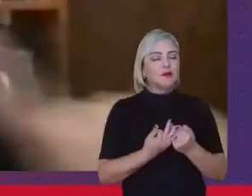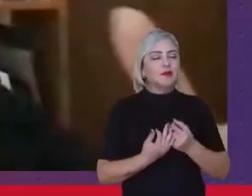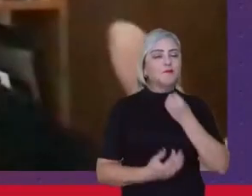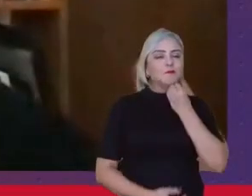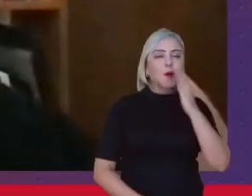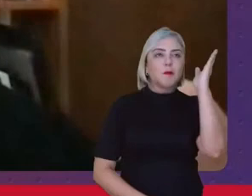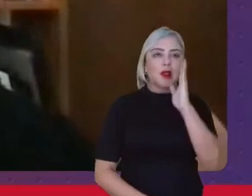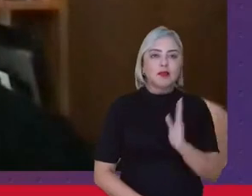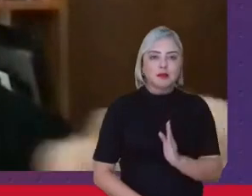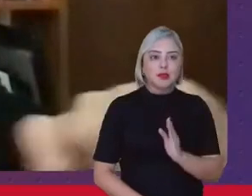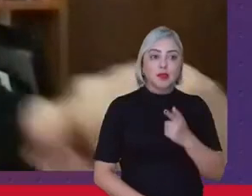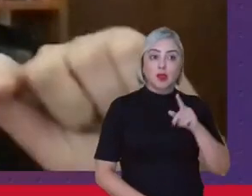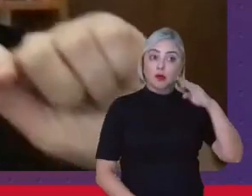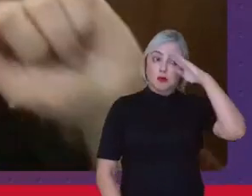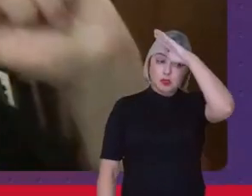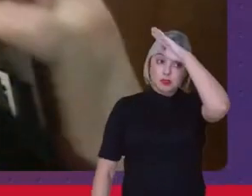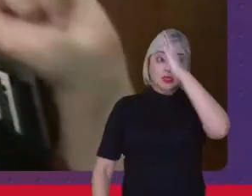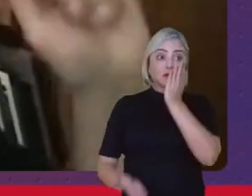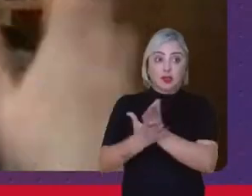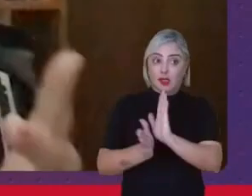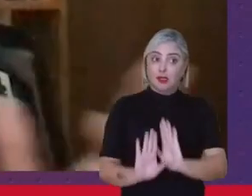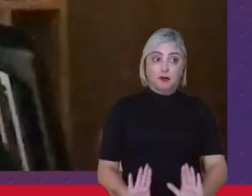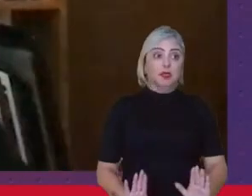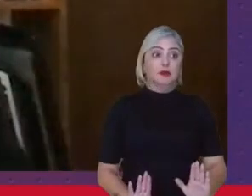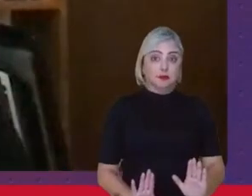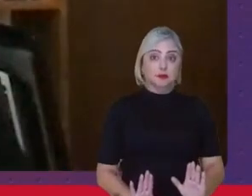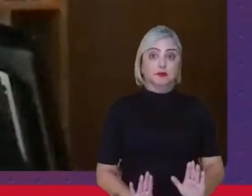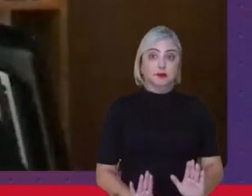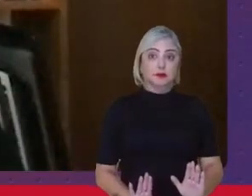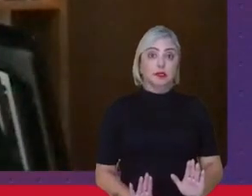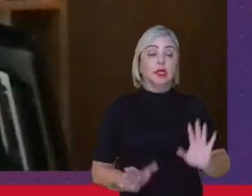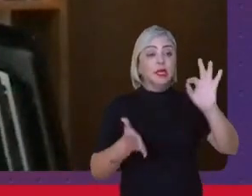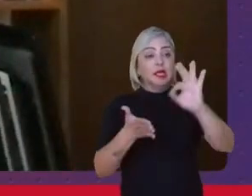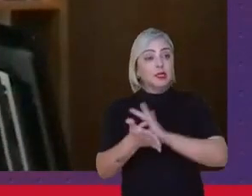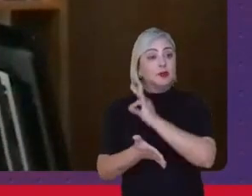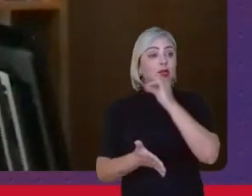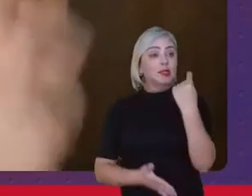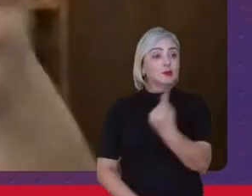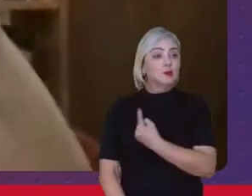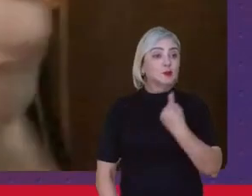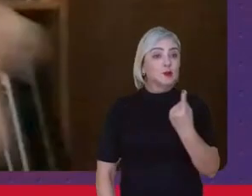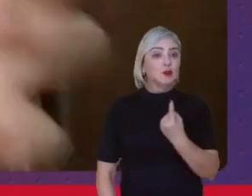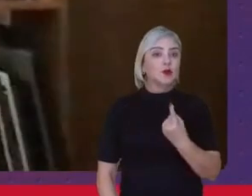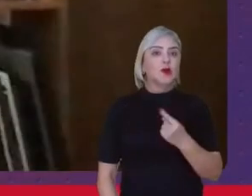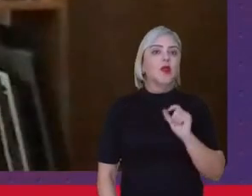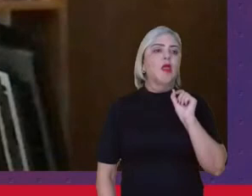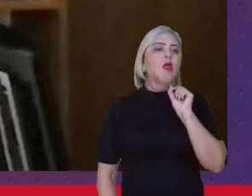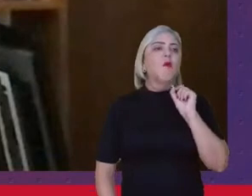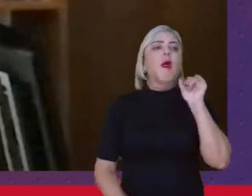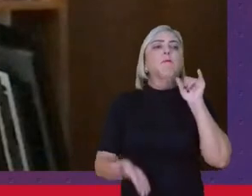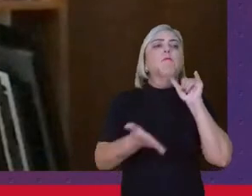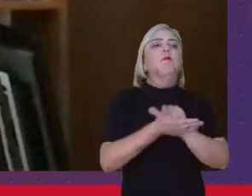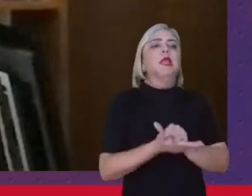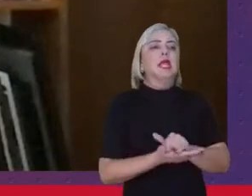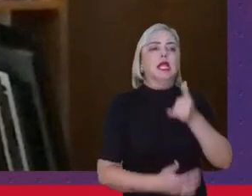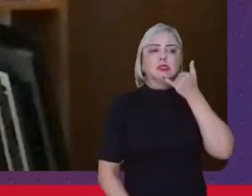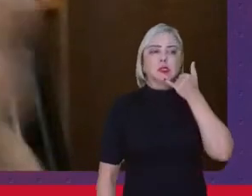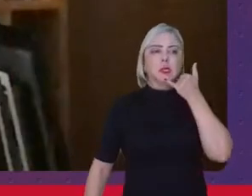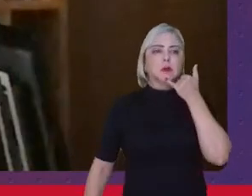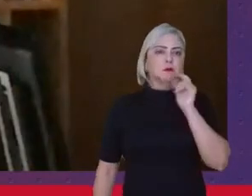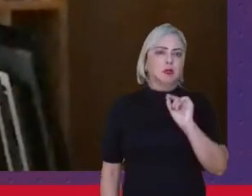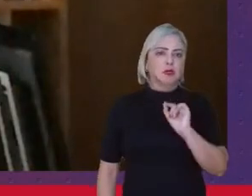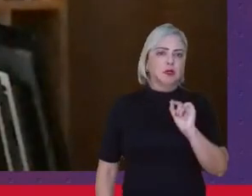todo. Isso é outra coisa que o Bolsonaro está desmontando, né? Tem o cadastro único. O cadastro único não é um aplicativo no